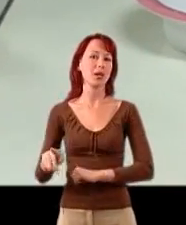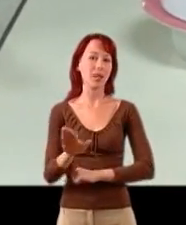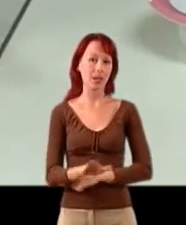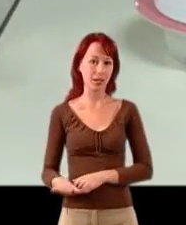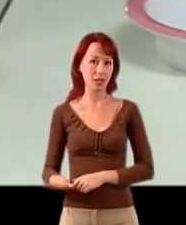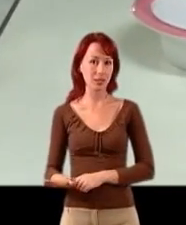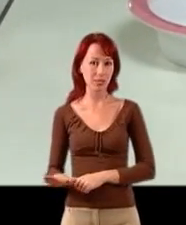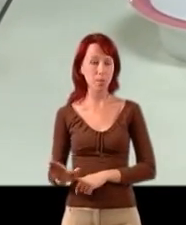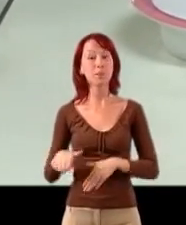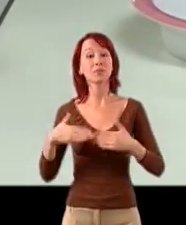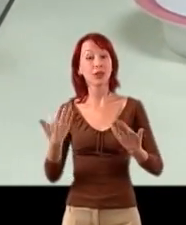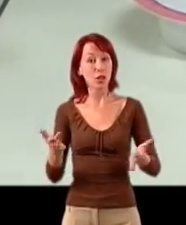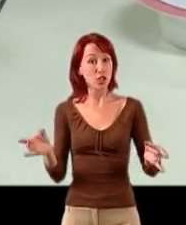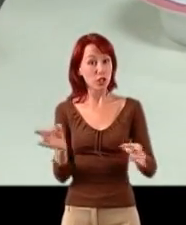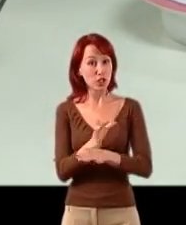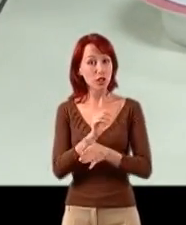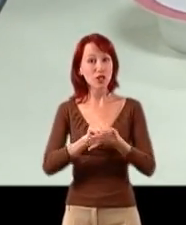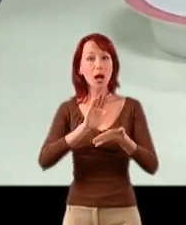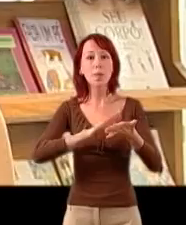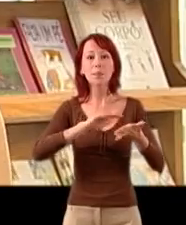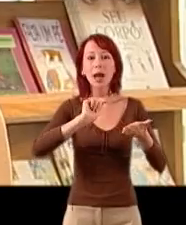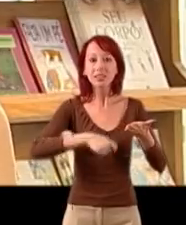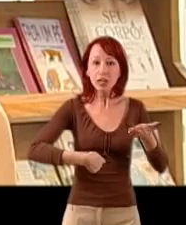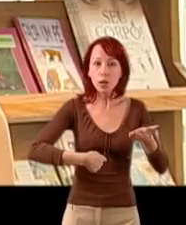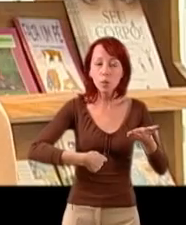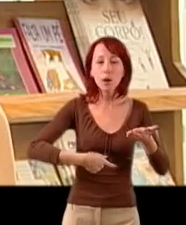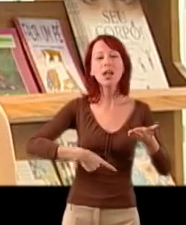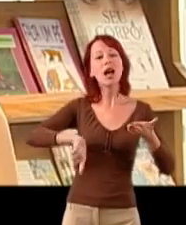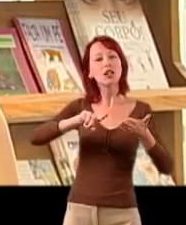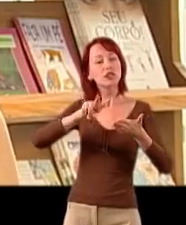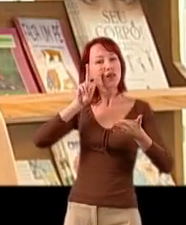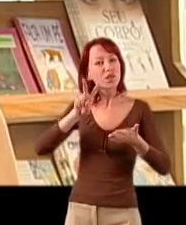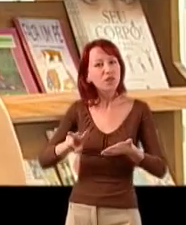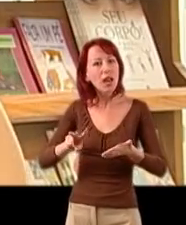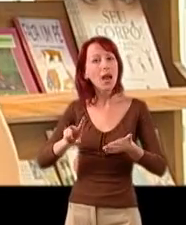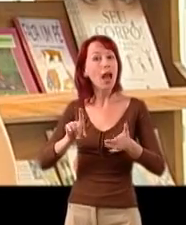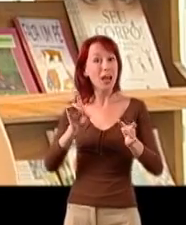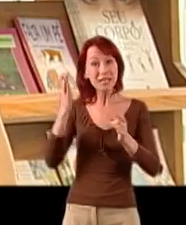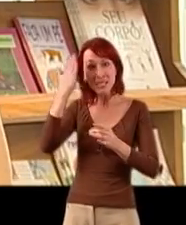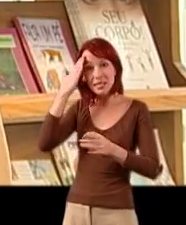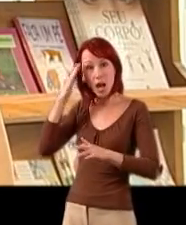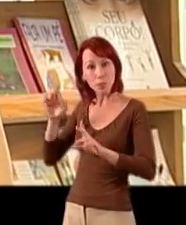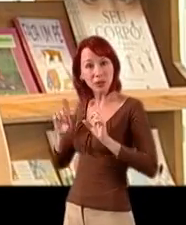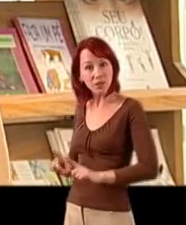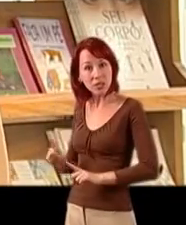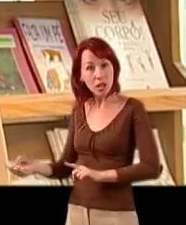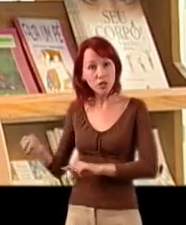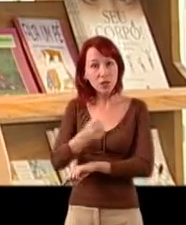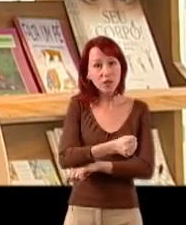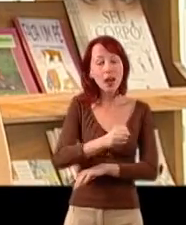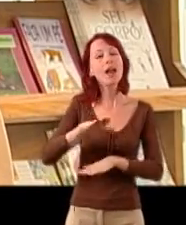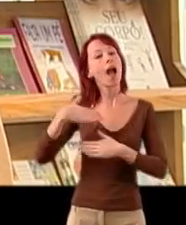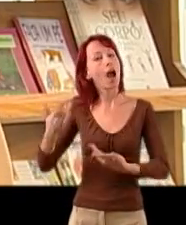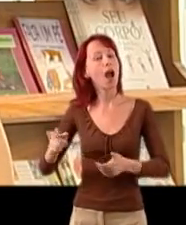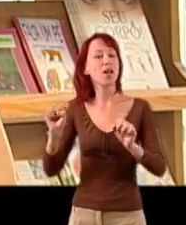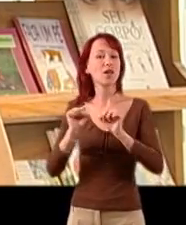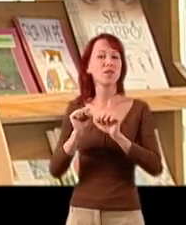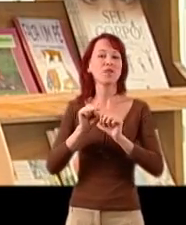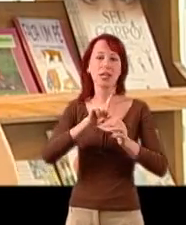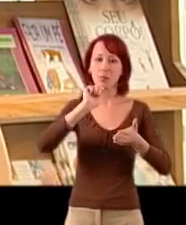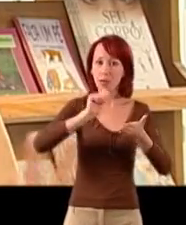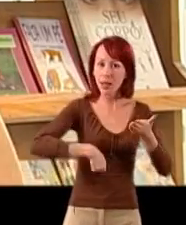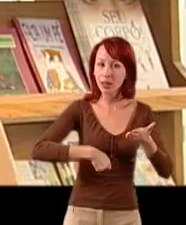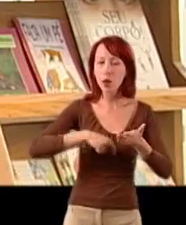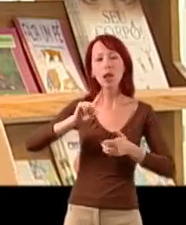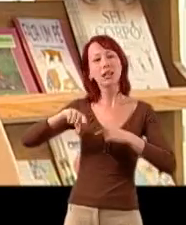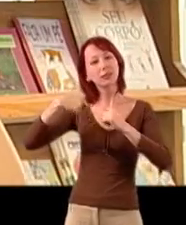da matrícula, que a gente vai identificar e vai ver o que deve ser feito, né? Mas, antes de mais nada, é assegurar a matrícula de